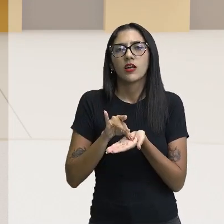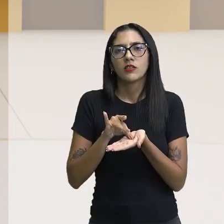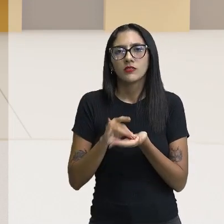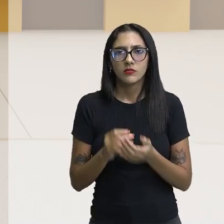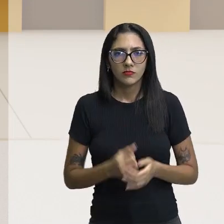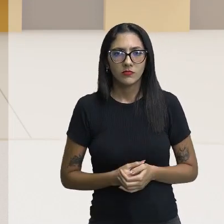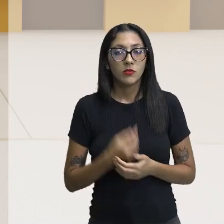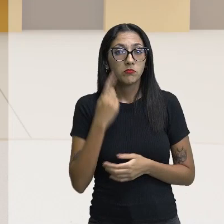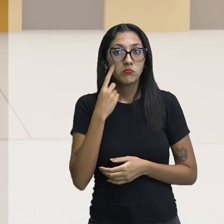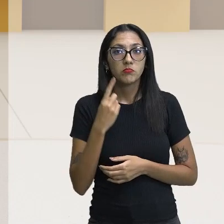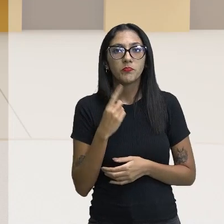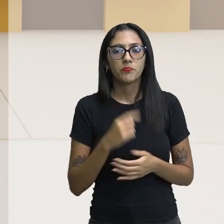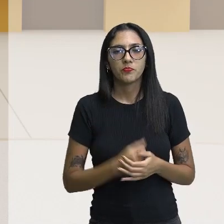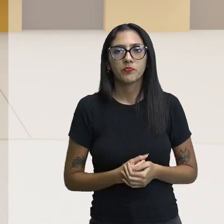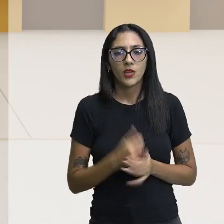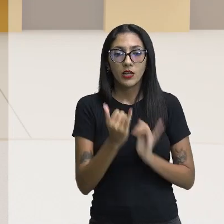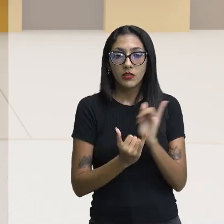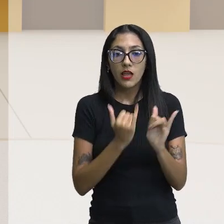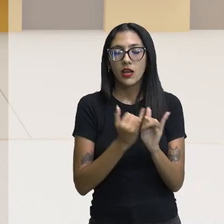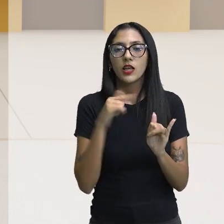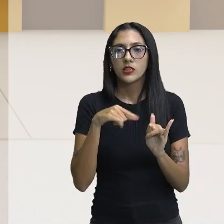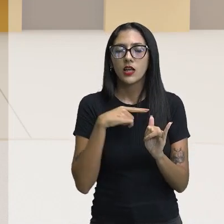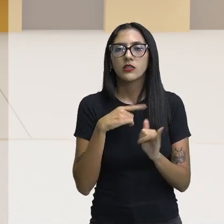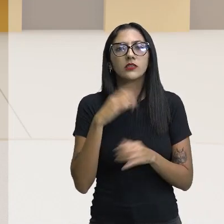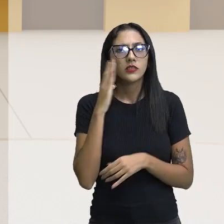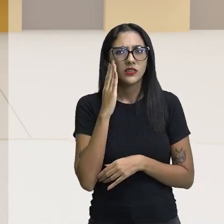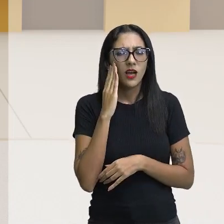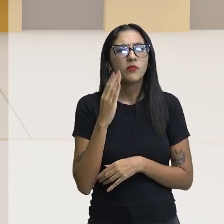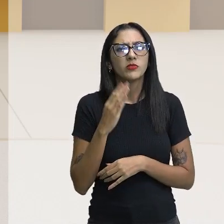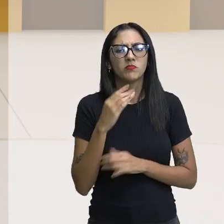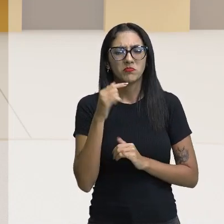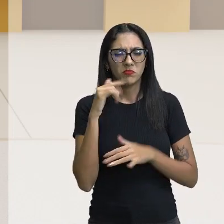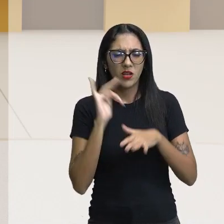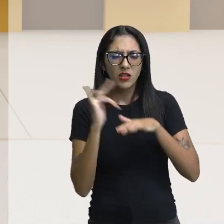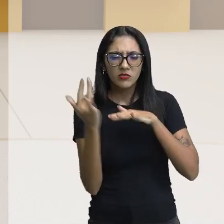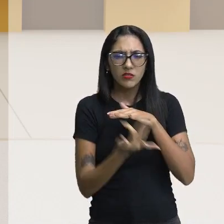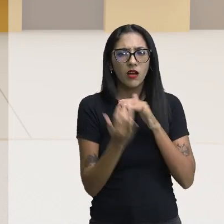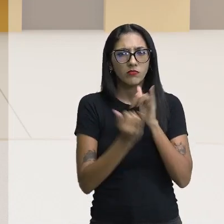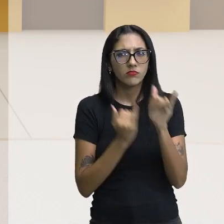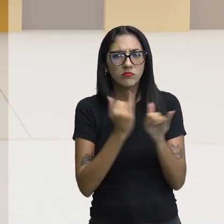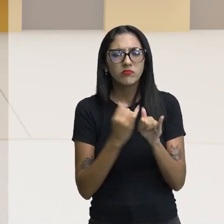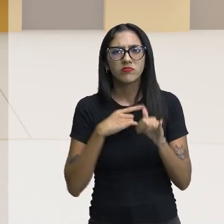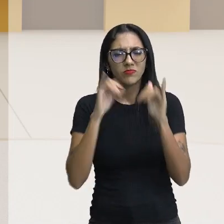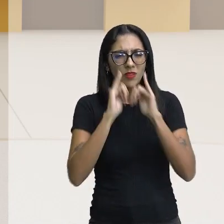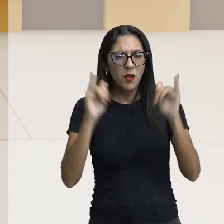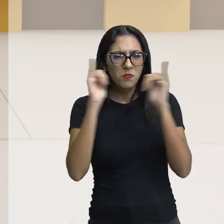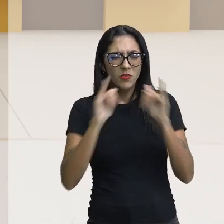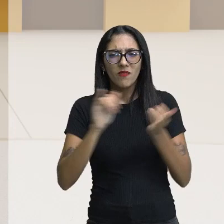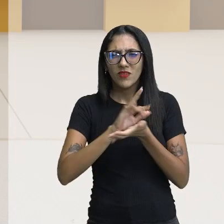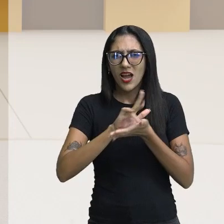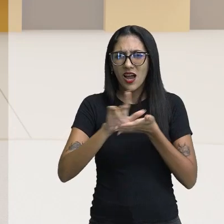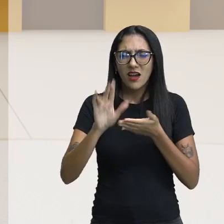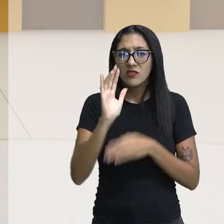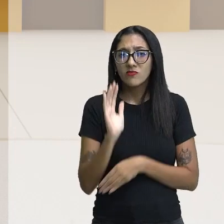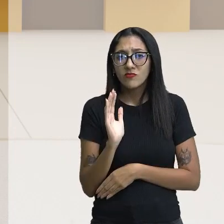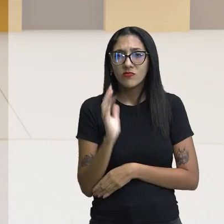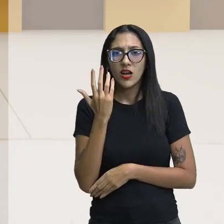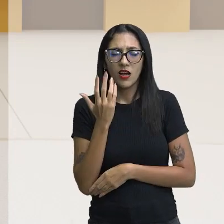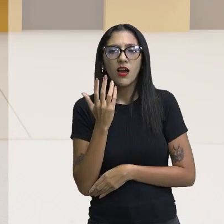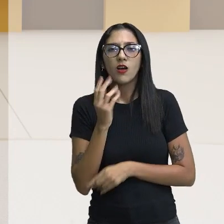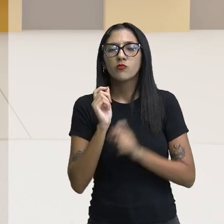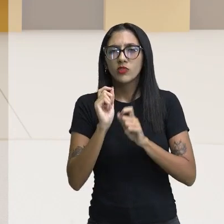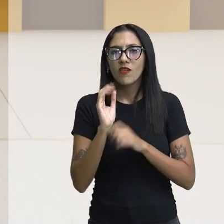para ajudar a gente. É claro que hoje tem muita mentira, muita notícia falsa na internet, mas também tem muita coisa